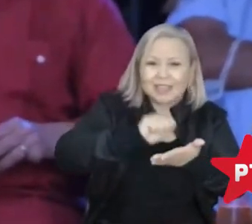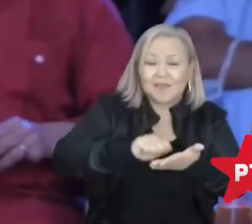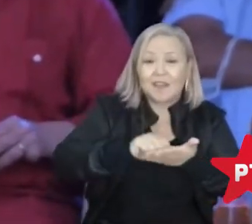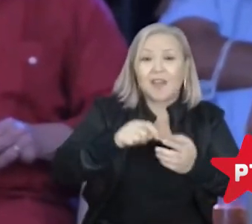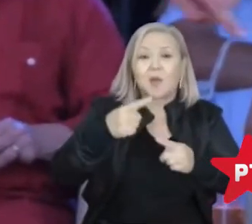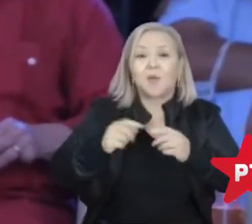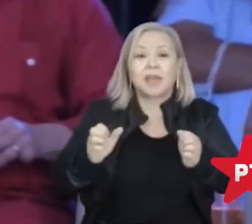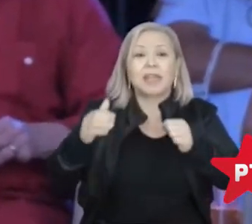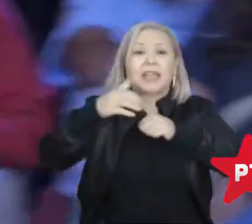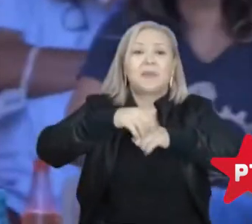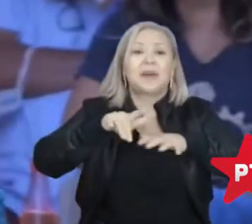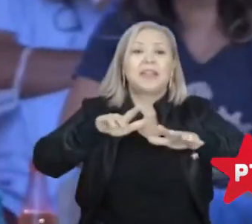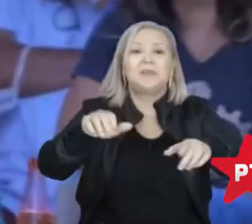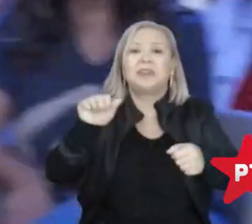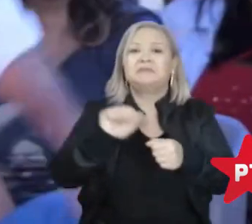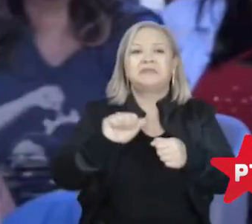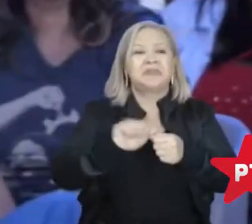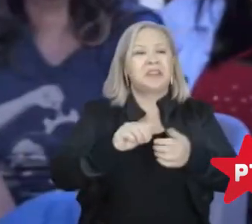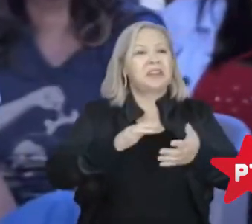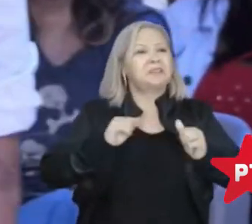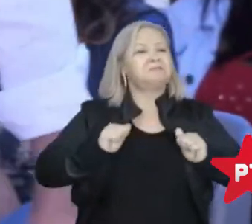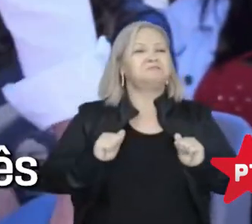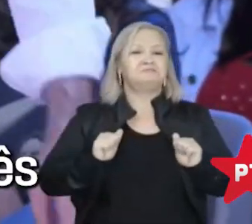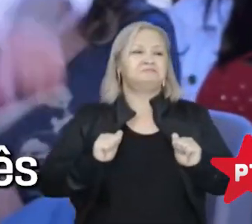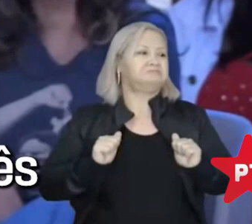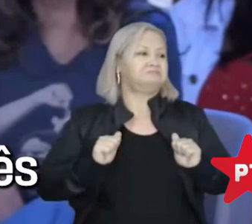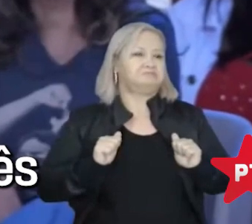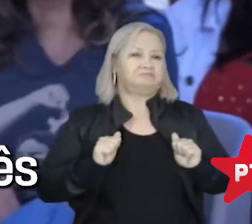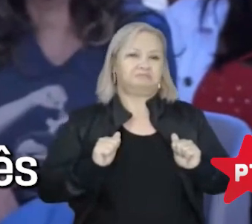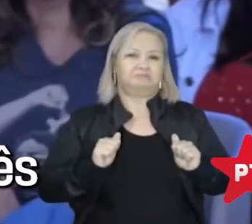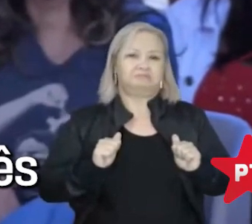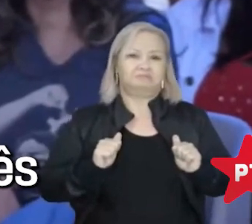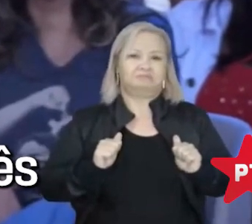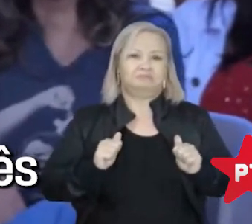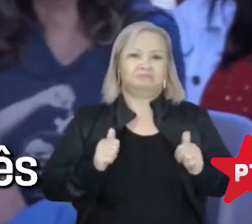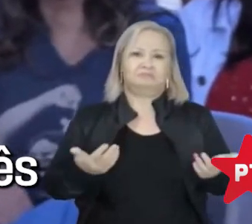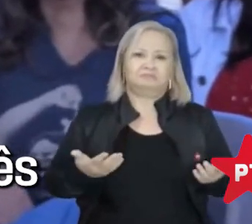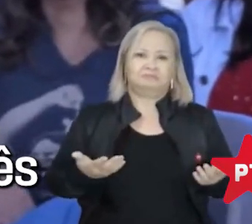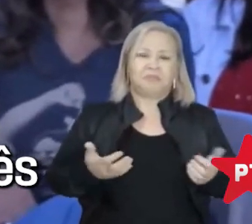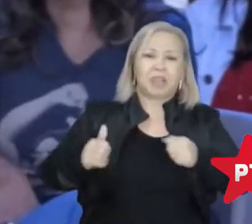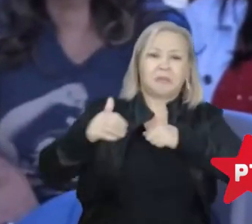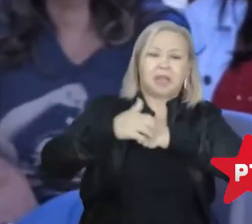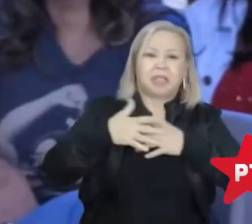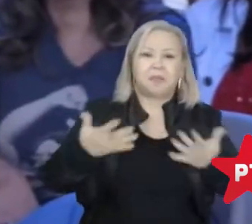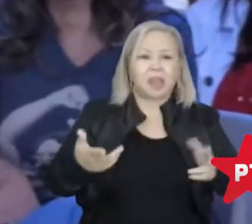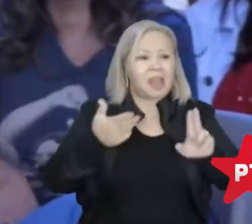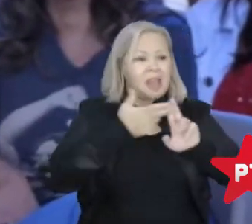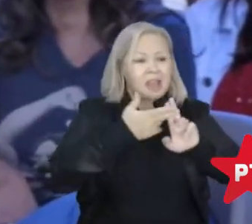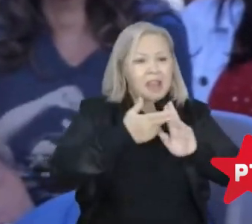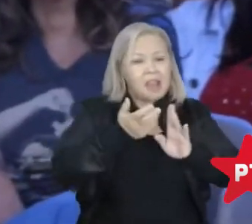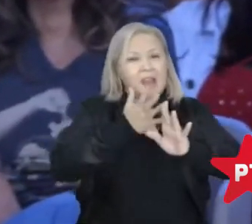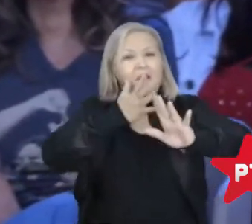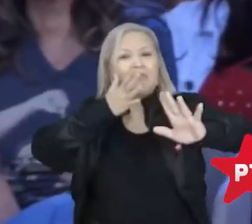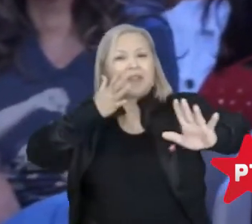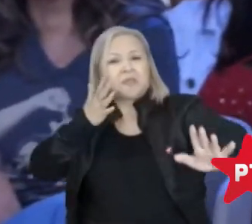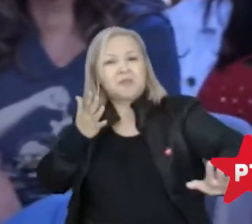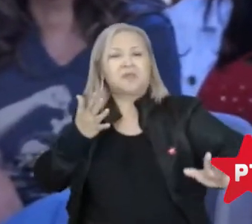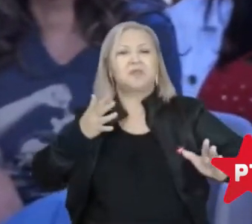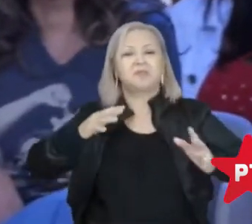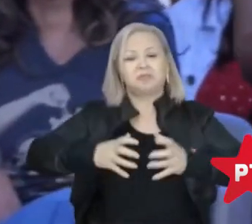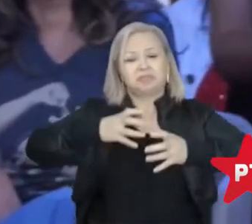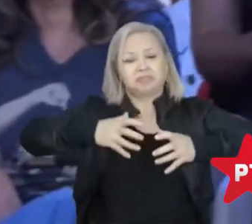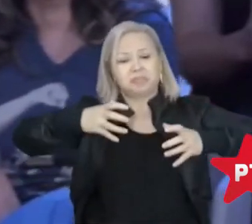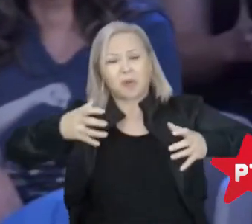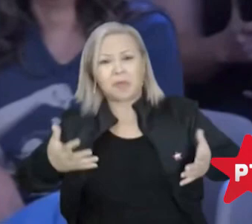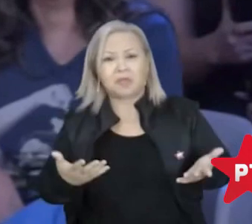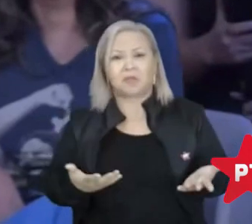direito. Porque a fila do SUS dobrou. Porque você não consegue terminar o mês fazendo o mercado